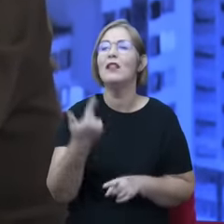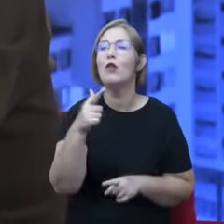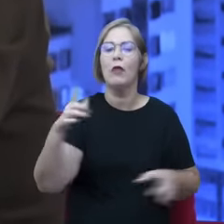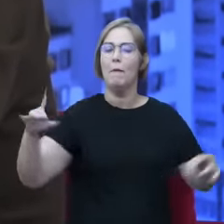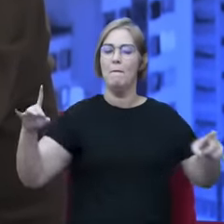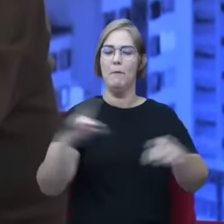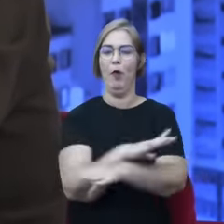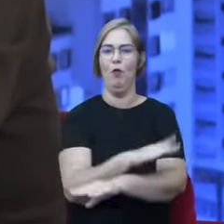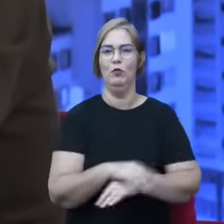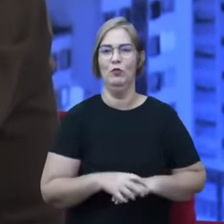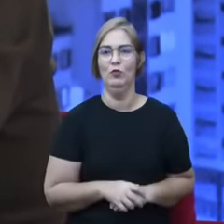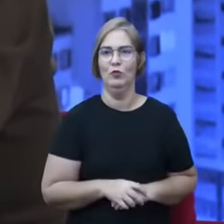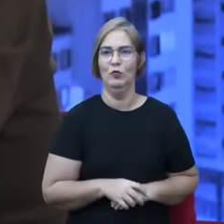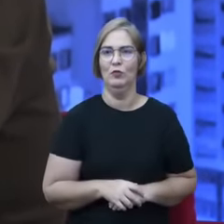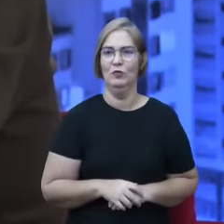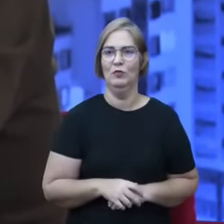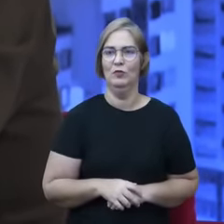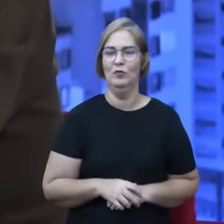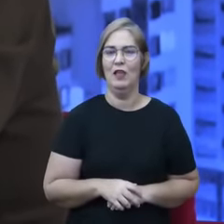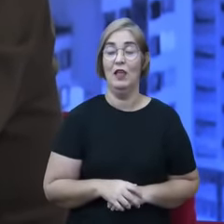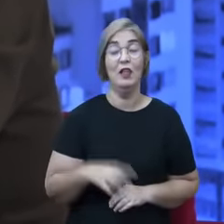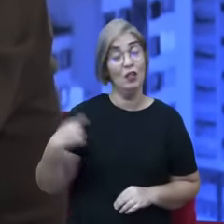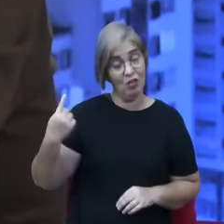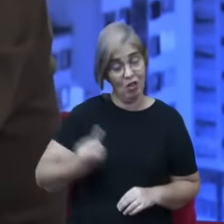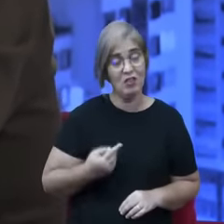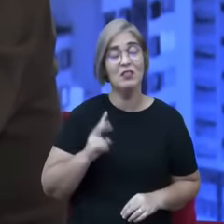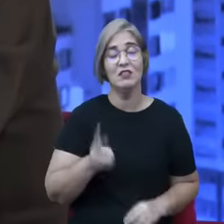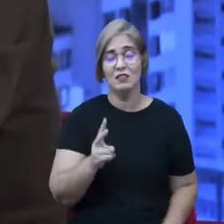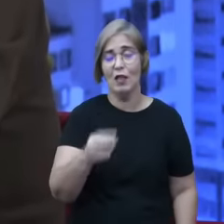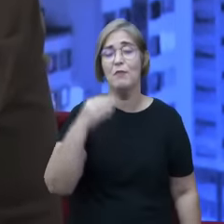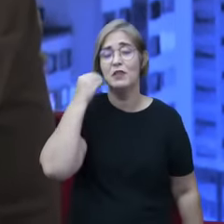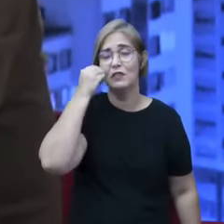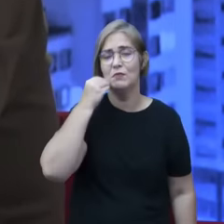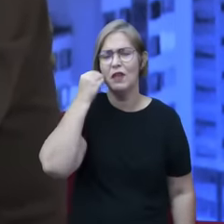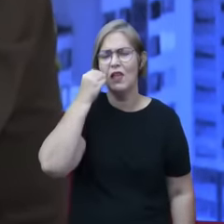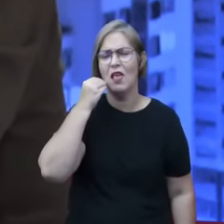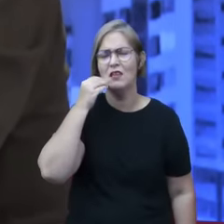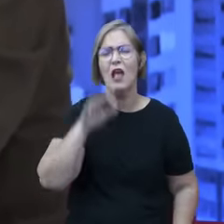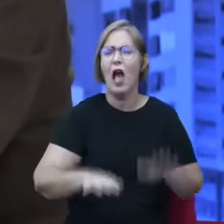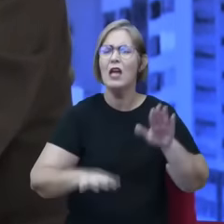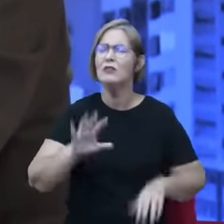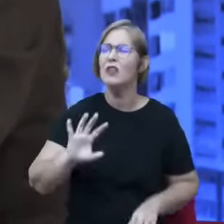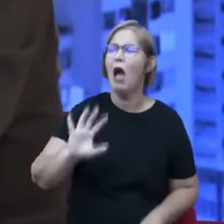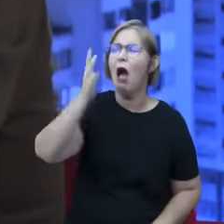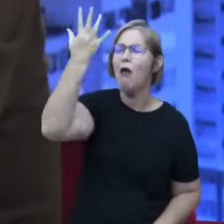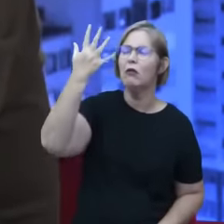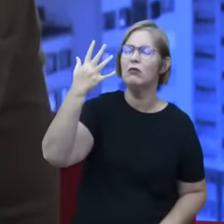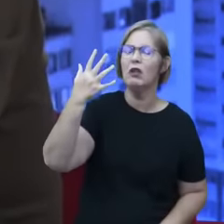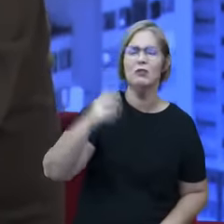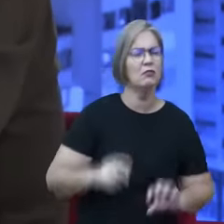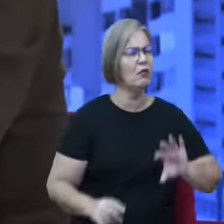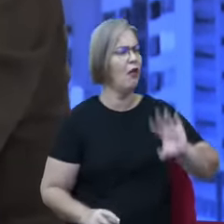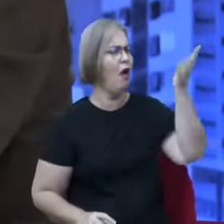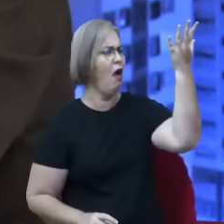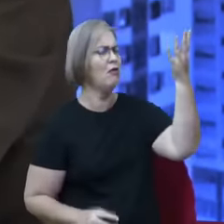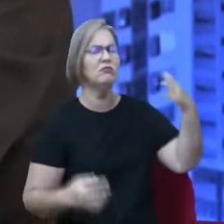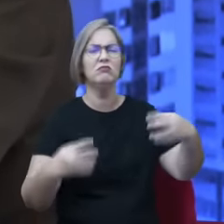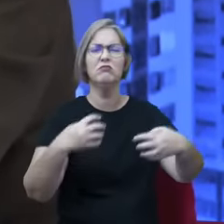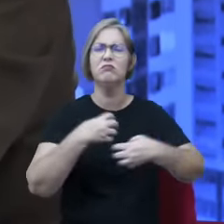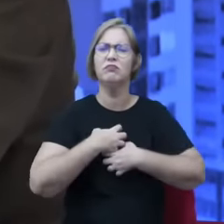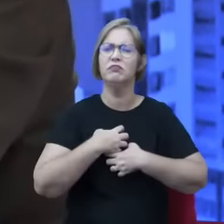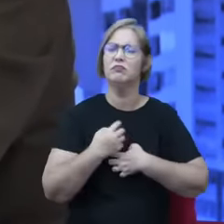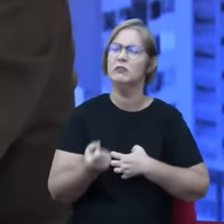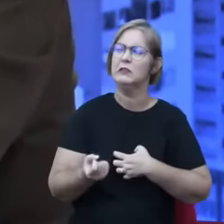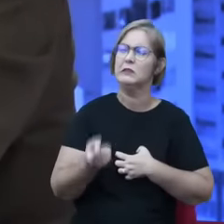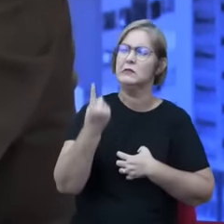Nós sempre, então, temos essa experiência de estranhamento diante das coisas, diante do mundo, diante dos outros, diante de nós